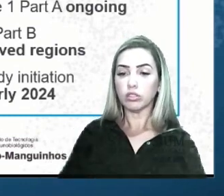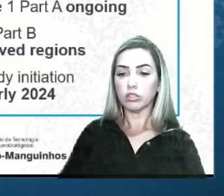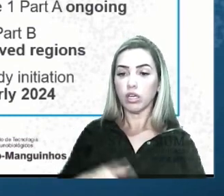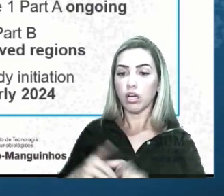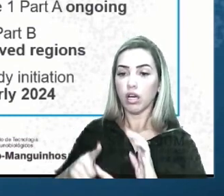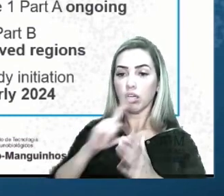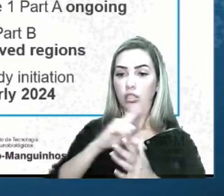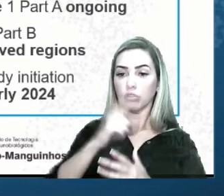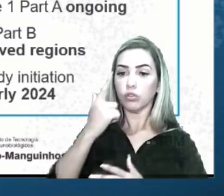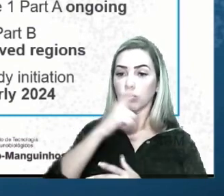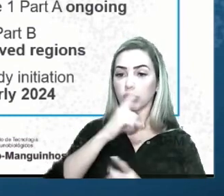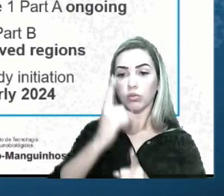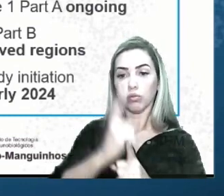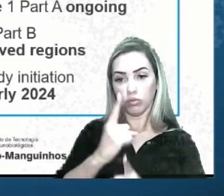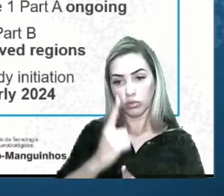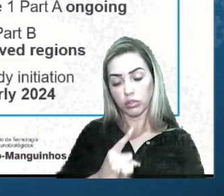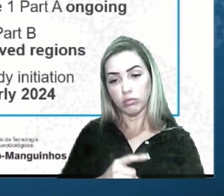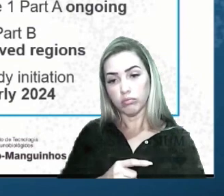ajusante,